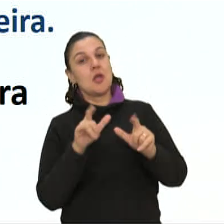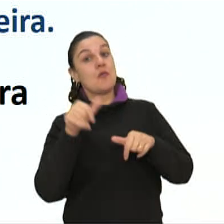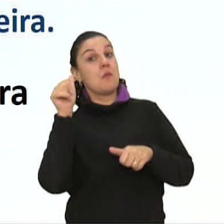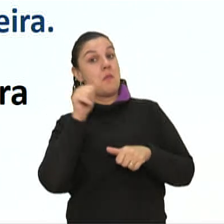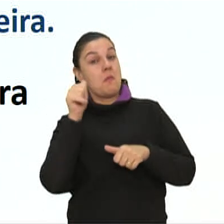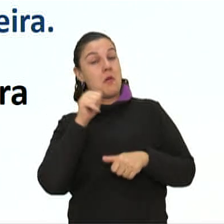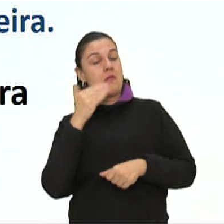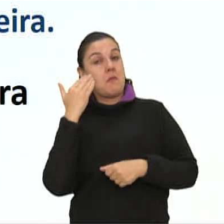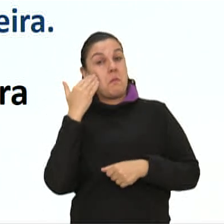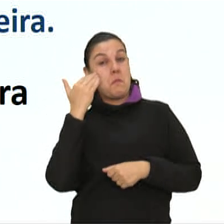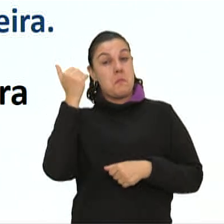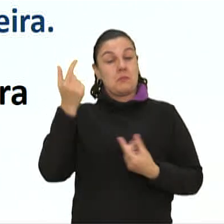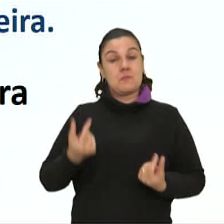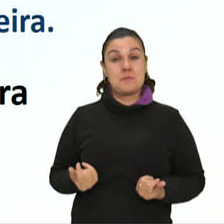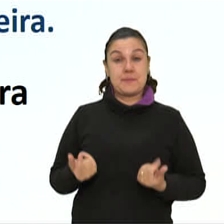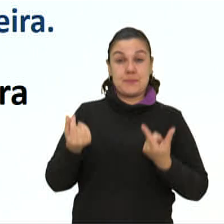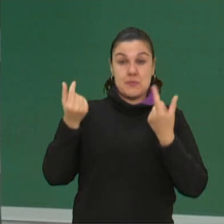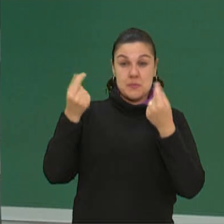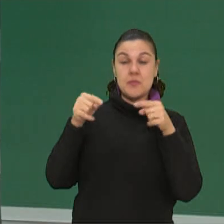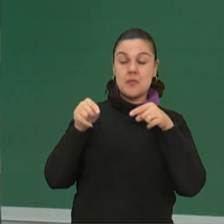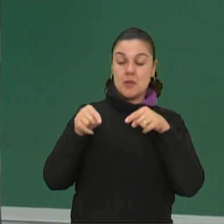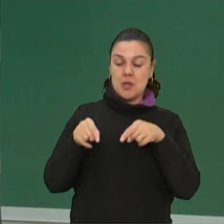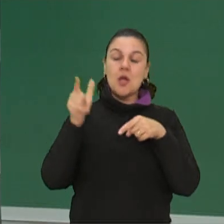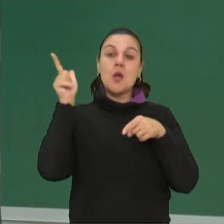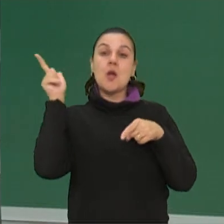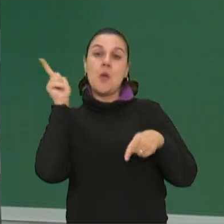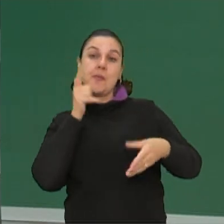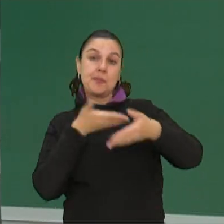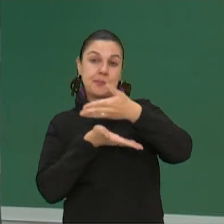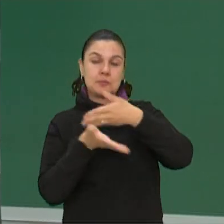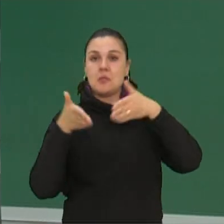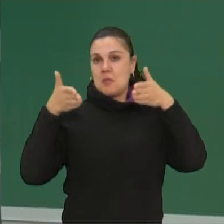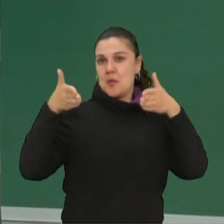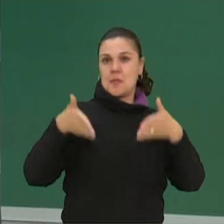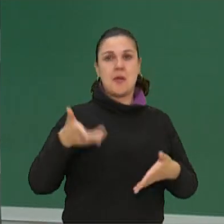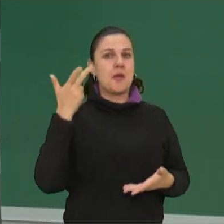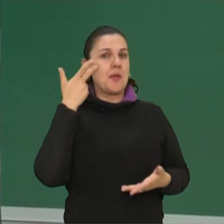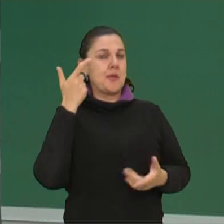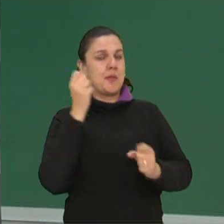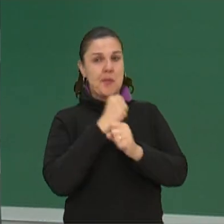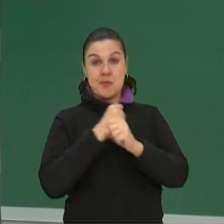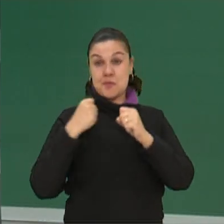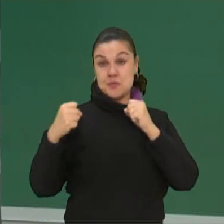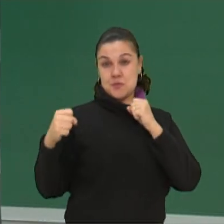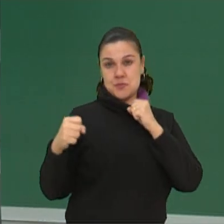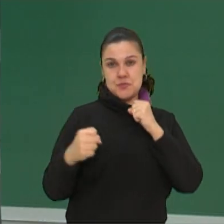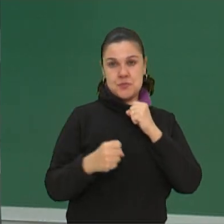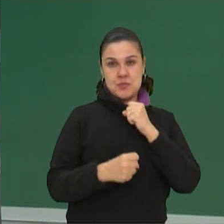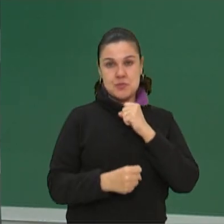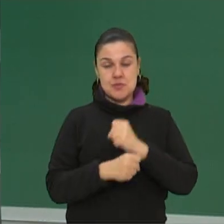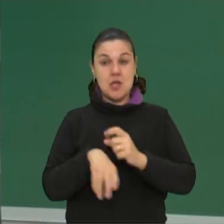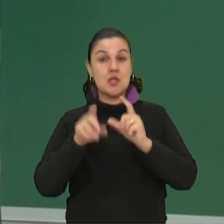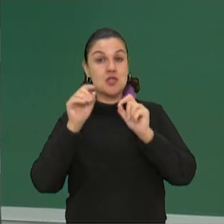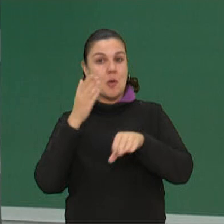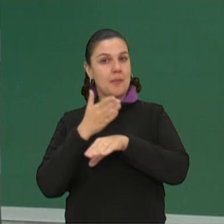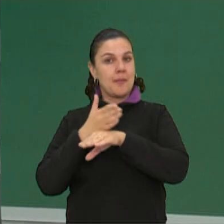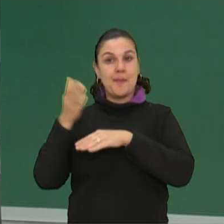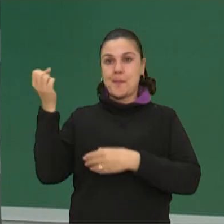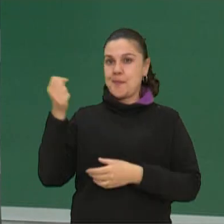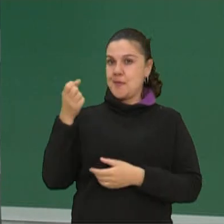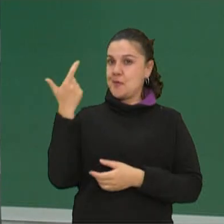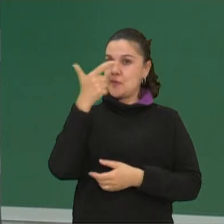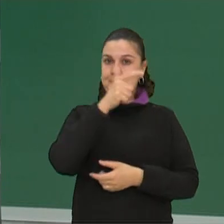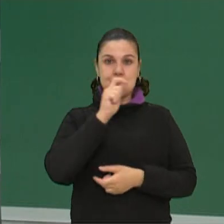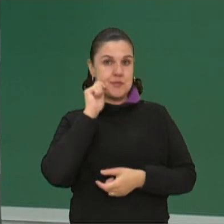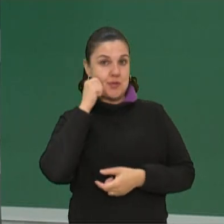ficou muito rica e que conseguiu participar normalmente de uma sociedade que era basicamente branca,